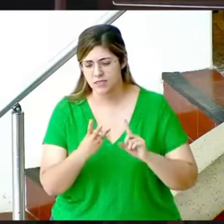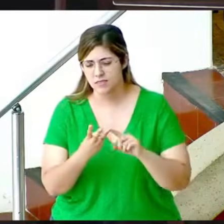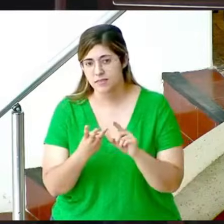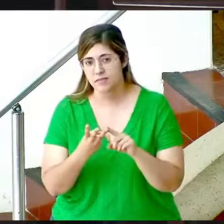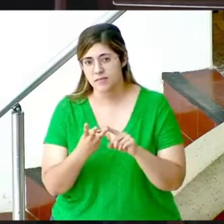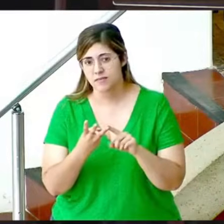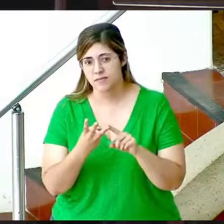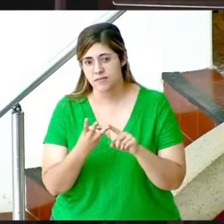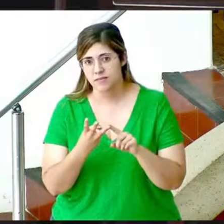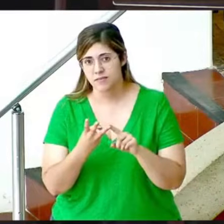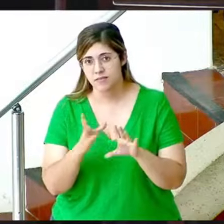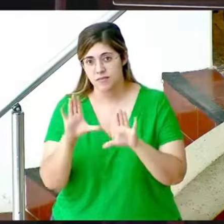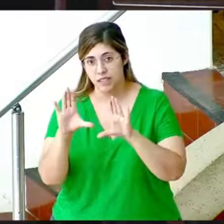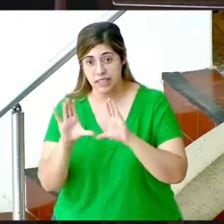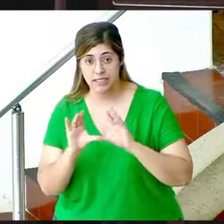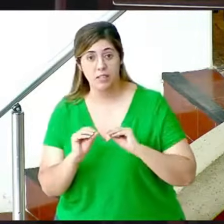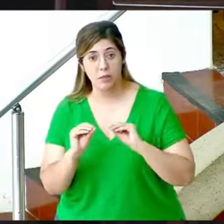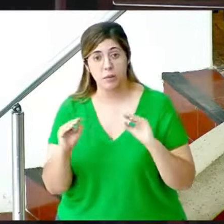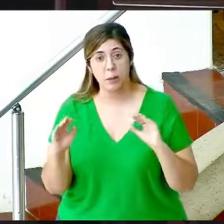sede hospitaleiros.